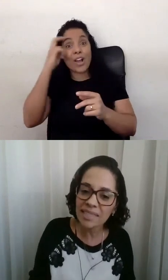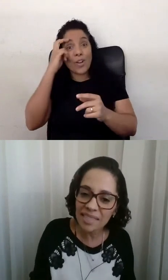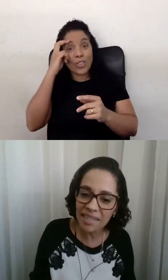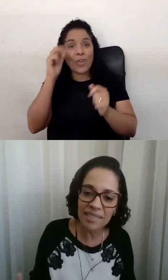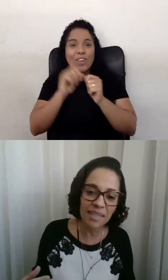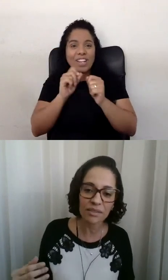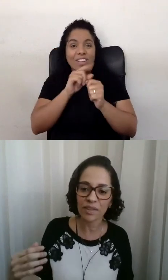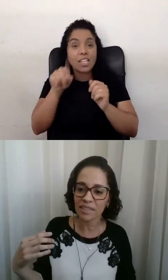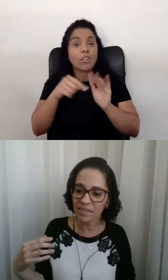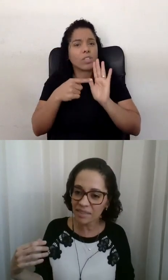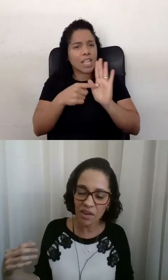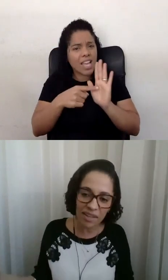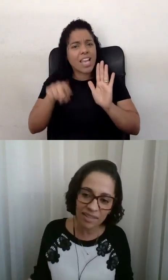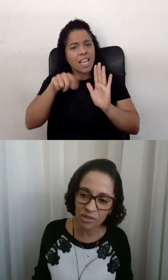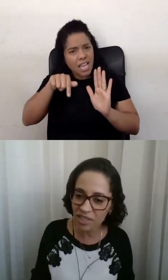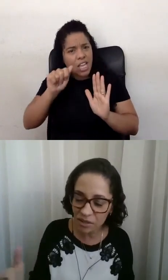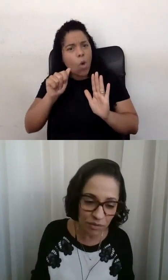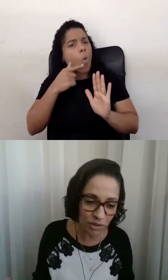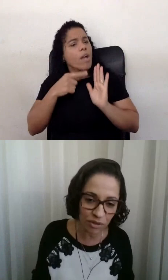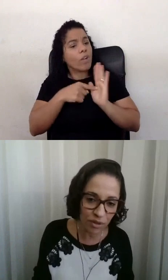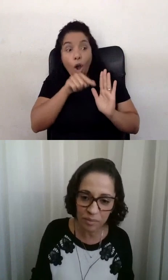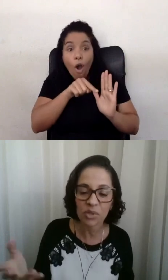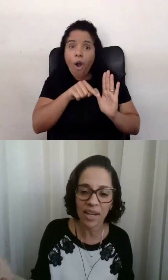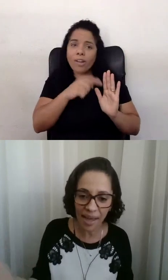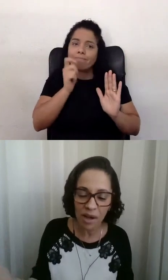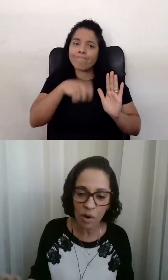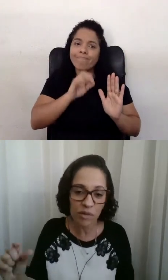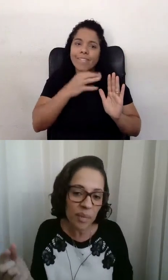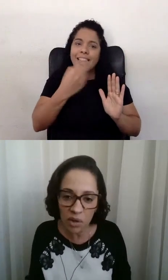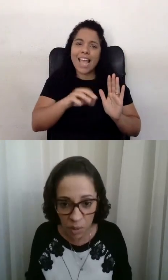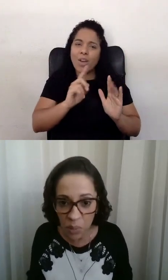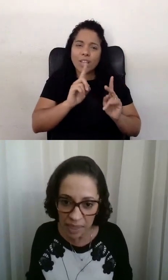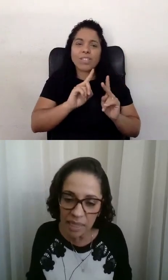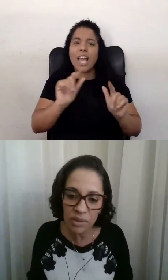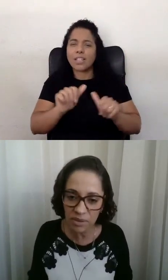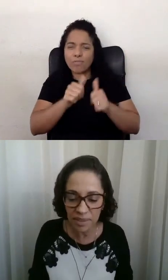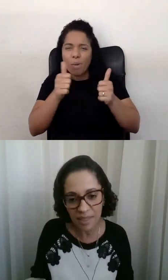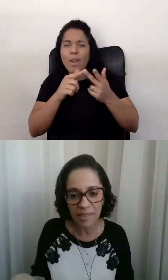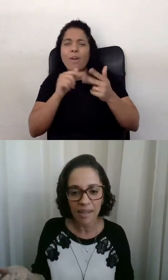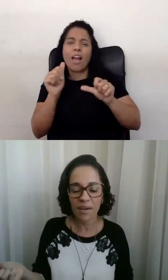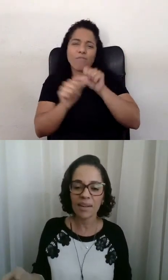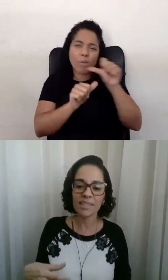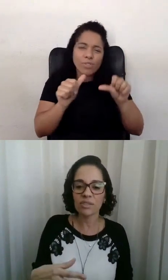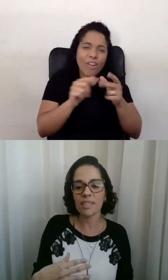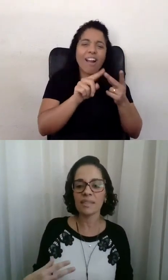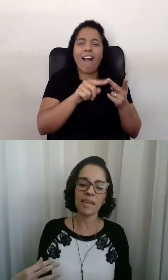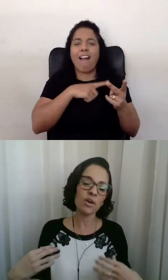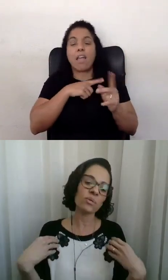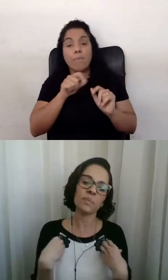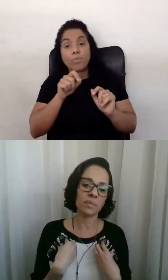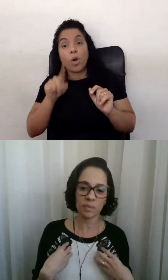você sinalizando, falando assim, olha, isso aqui não funcionou, vamos trocar? Ou vamos melhorar um pouquinho isso daqui? Olha, isso